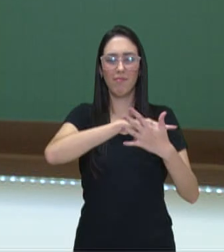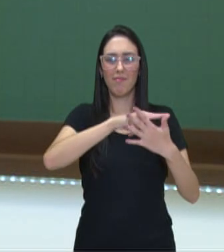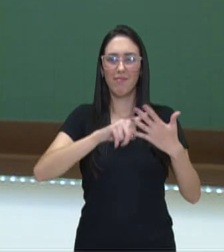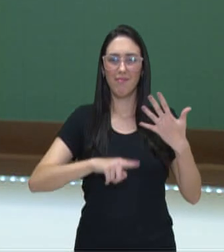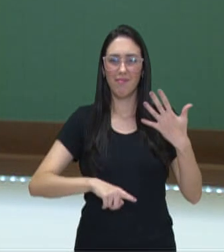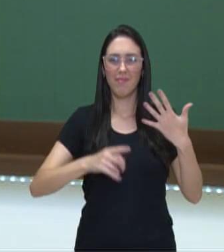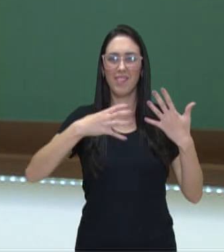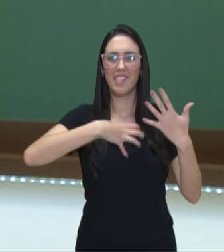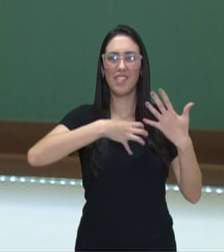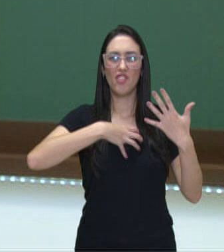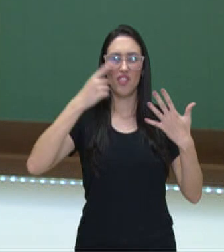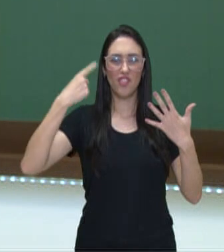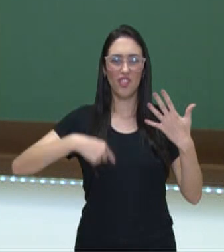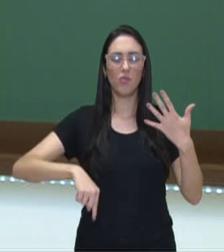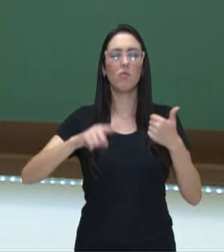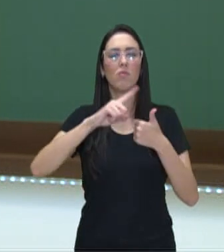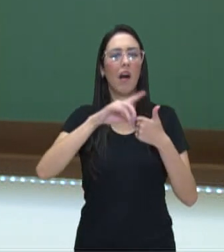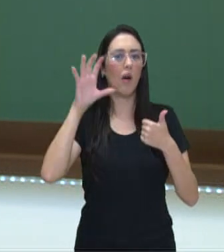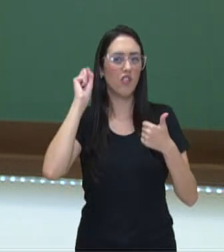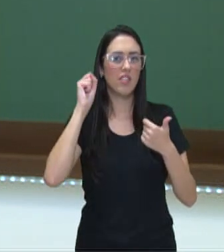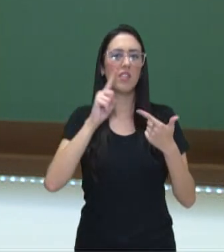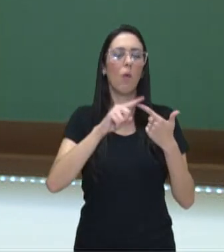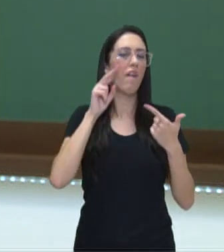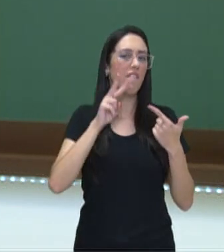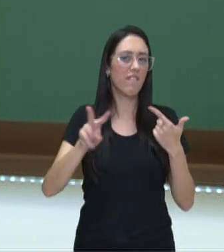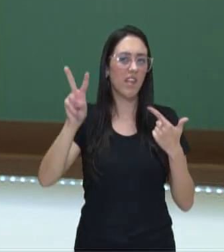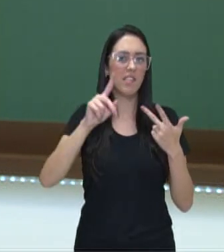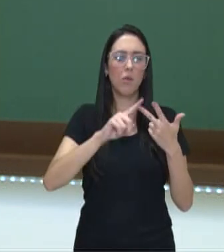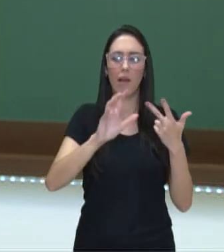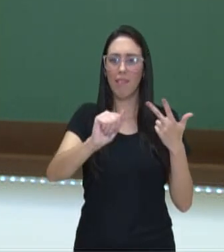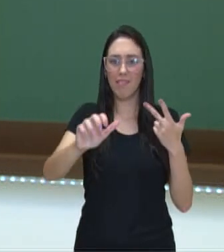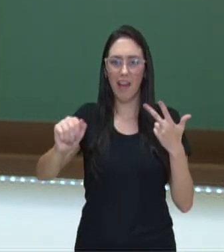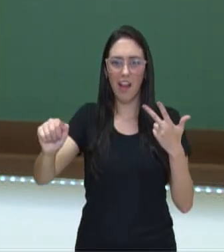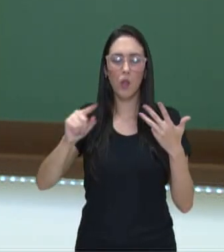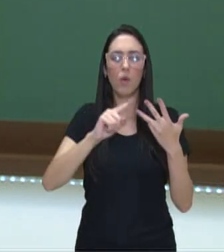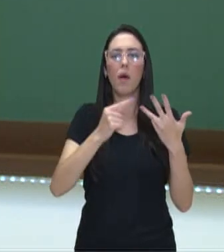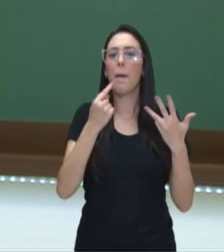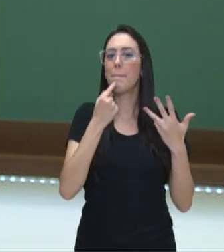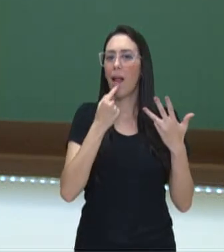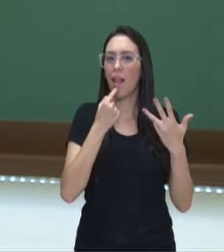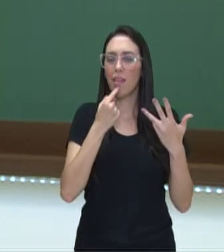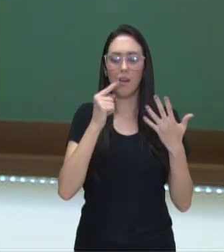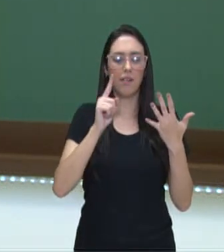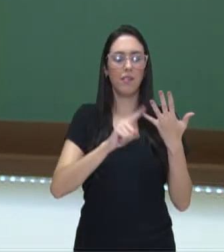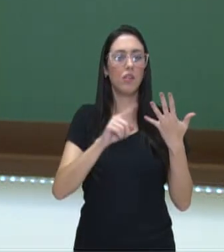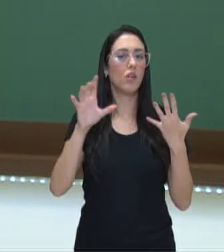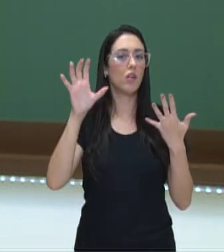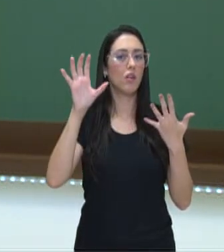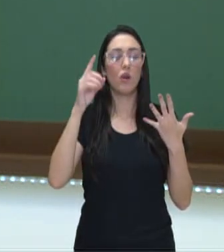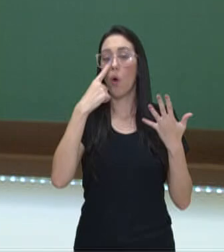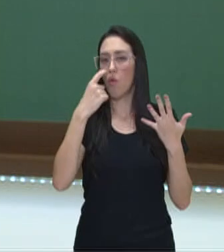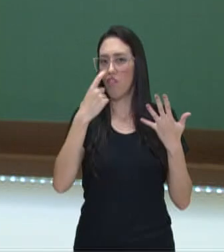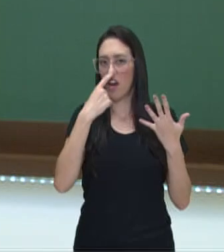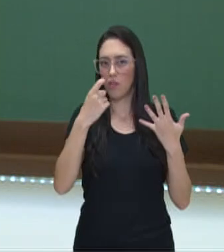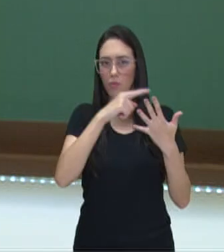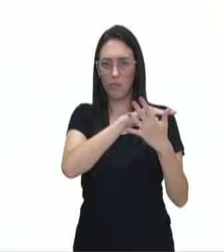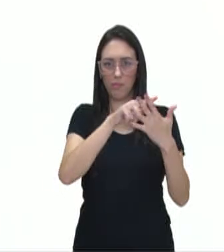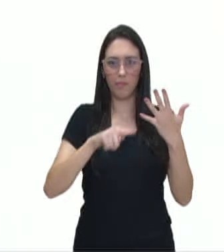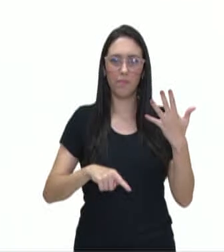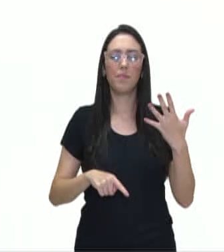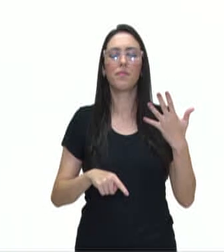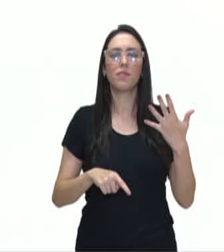sentidos, então? Audição, visão, tato, paladar e olfato. No exemplo que trouxemos